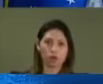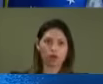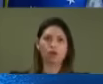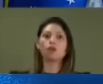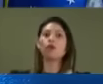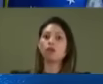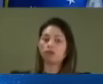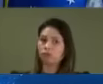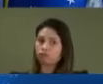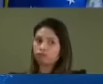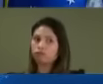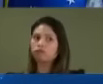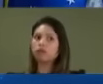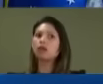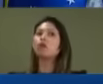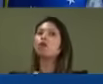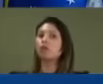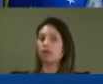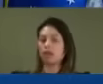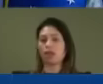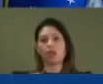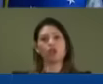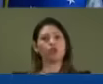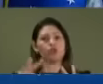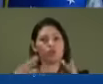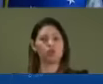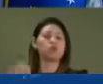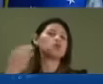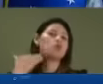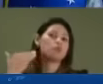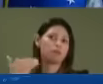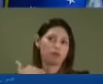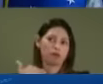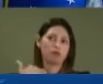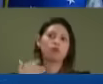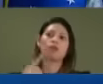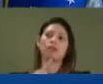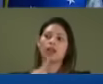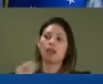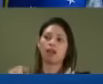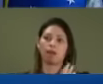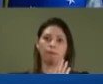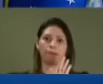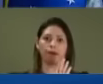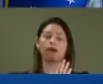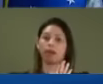a capilaridade do banco, que hoje marca presença em